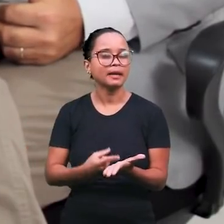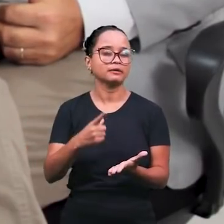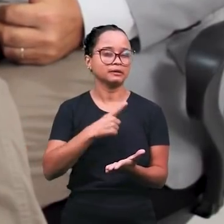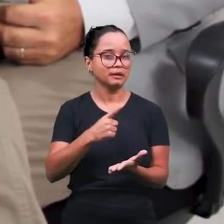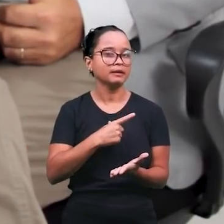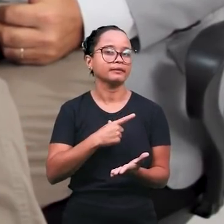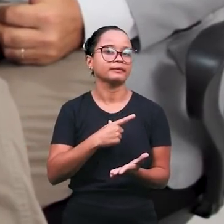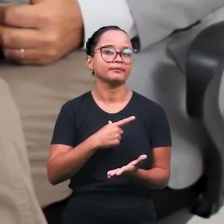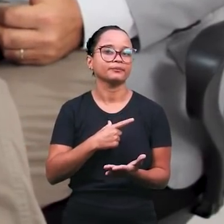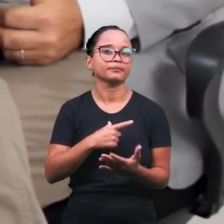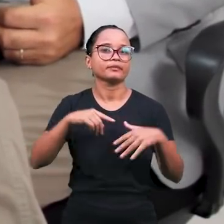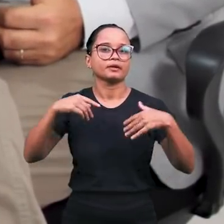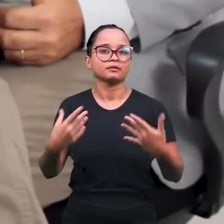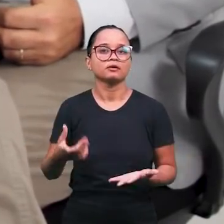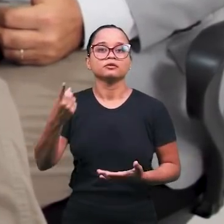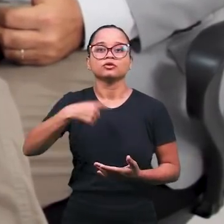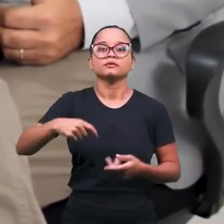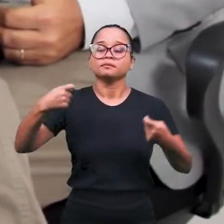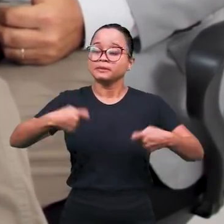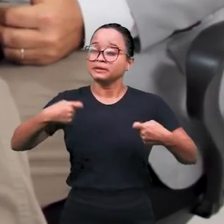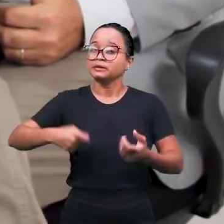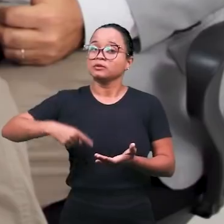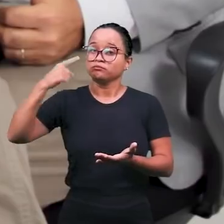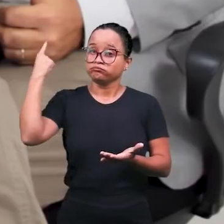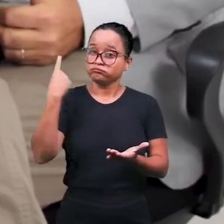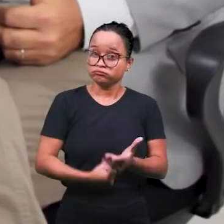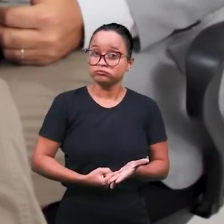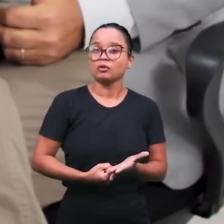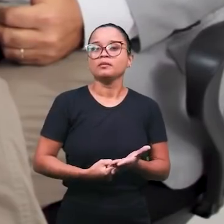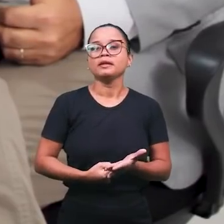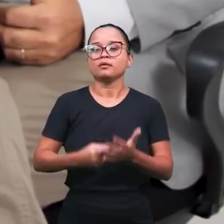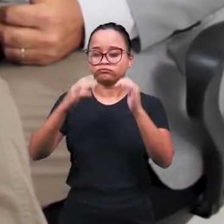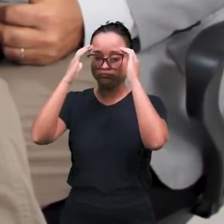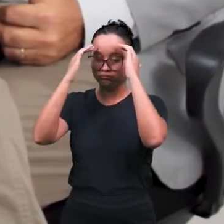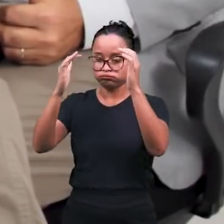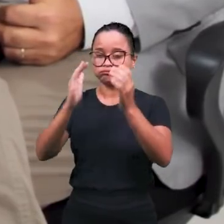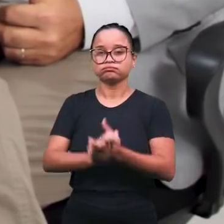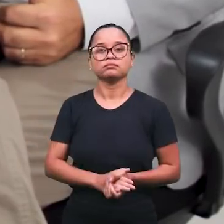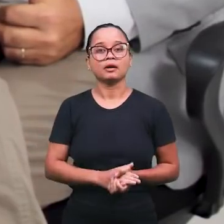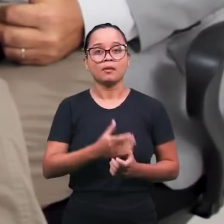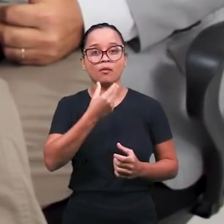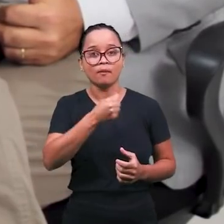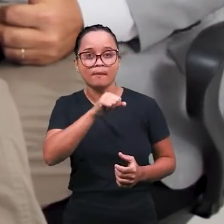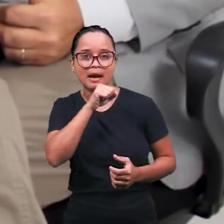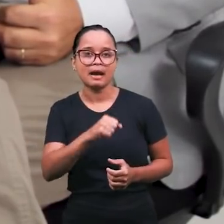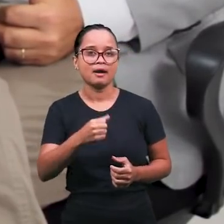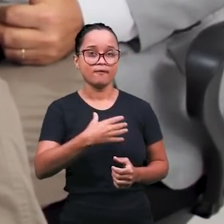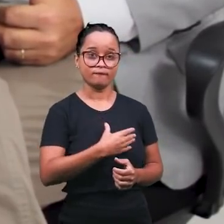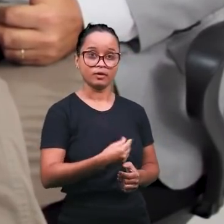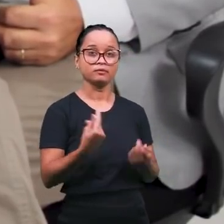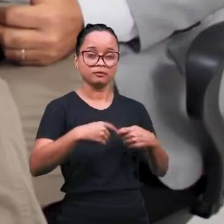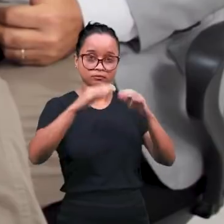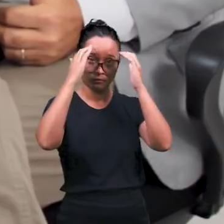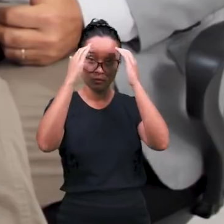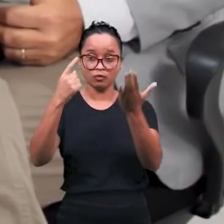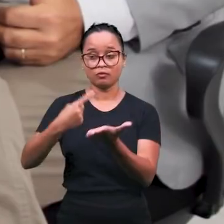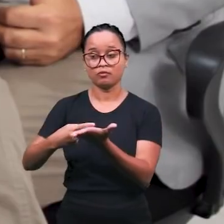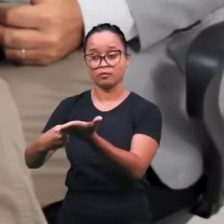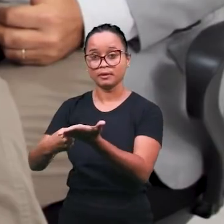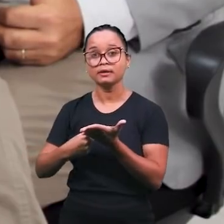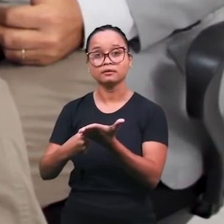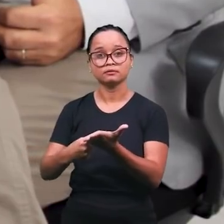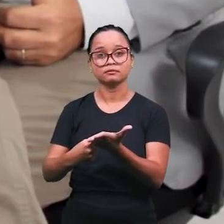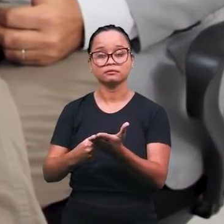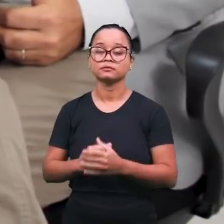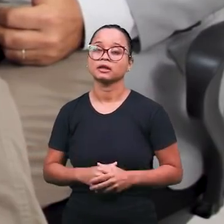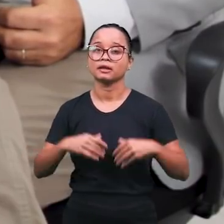um acordo e nós temos que cumprir bilateralmente. O pai tem que cumprir aquilo que diz e o filho tem que cumprir o acordo que foi combinado